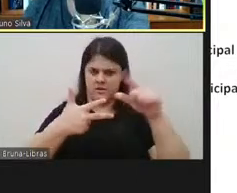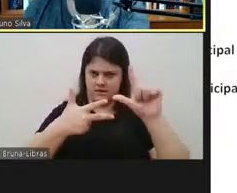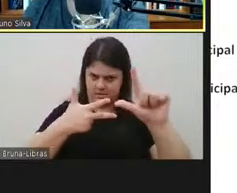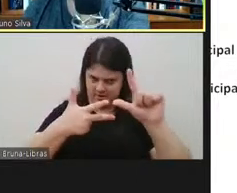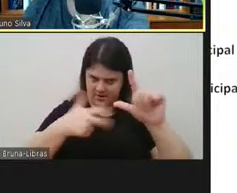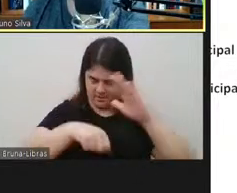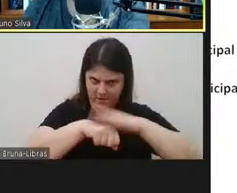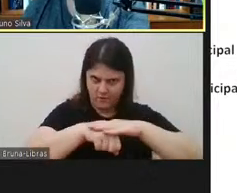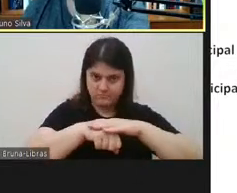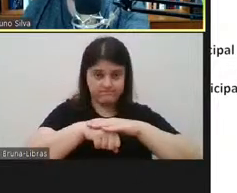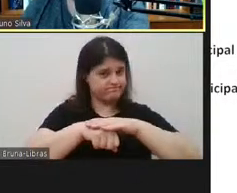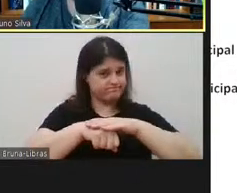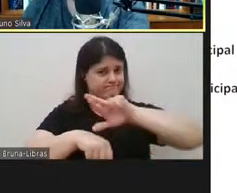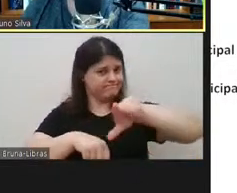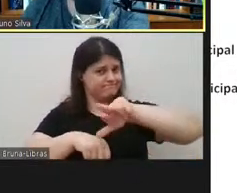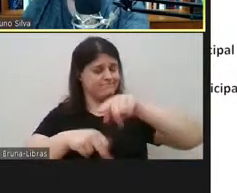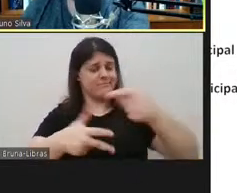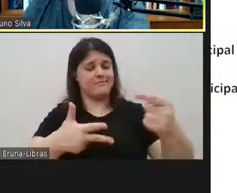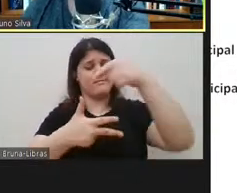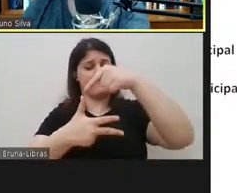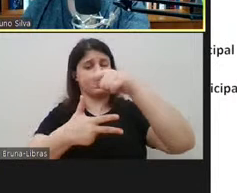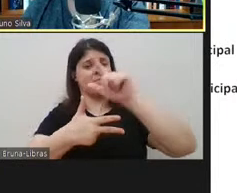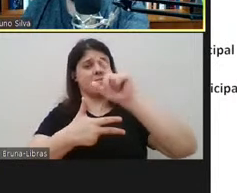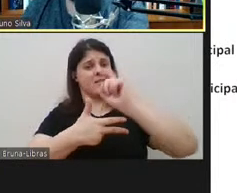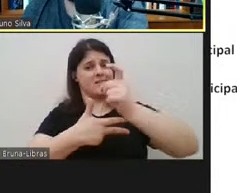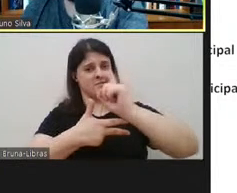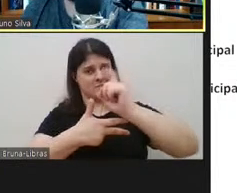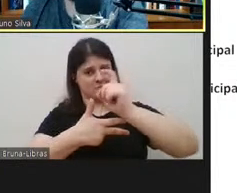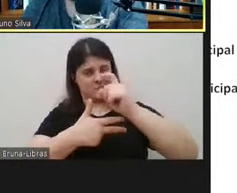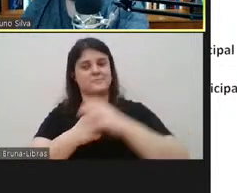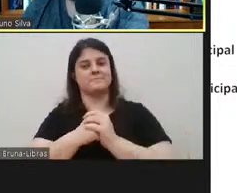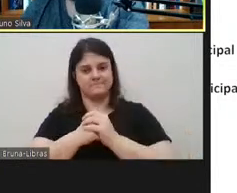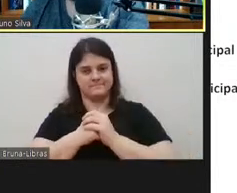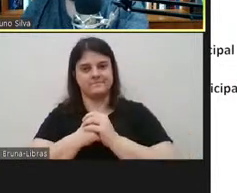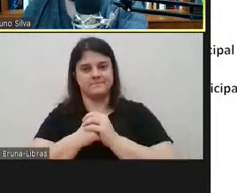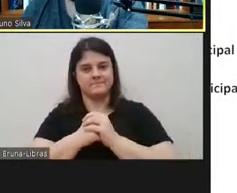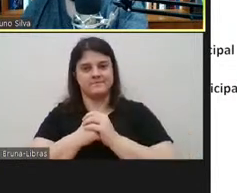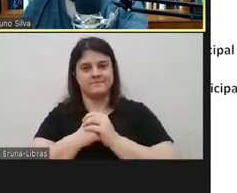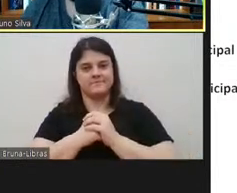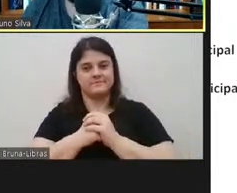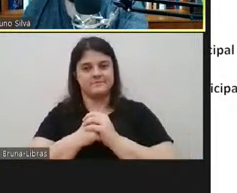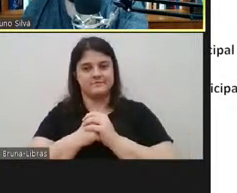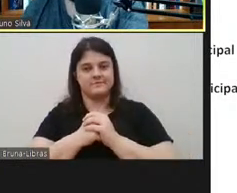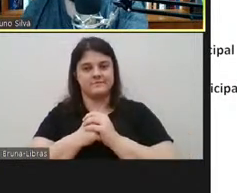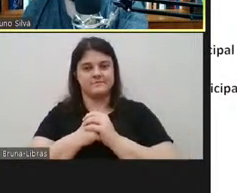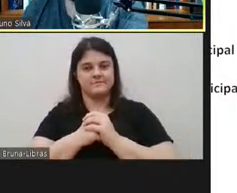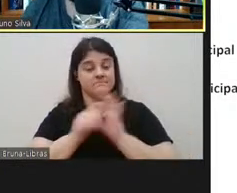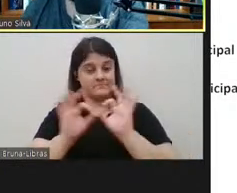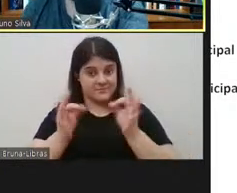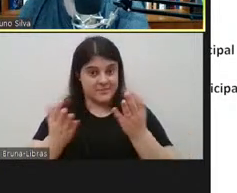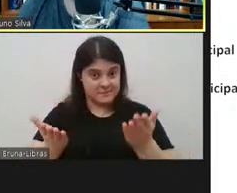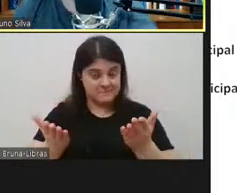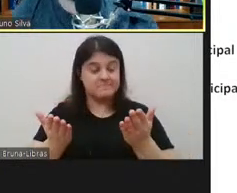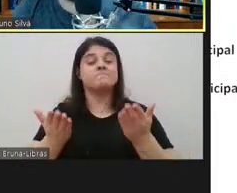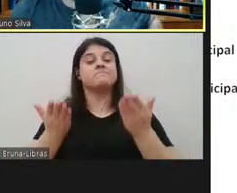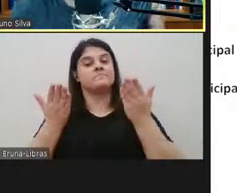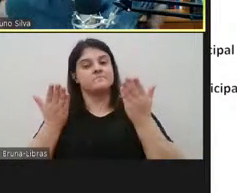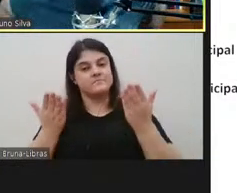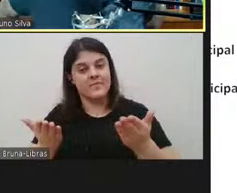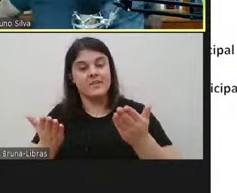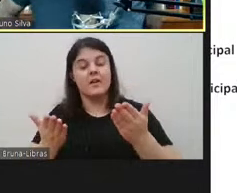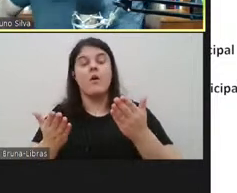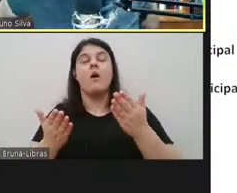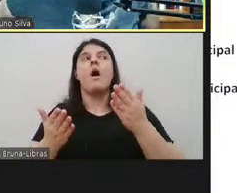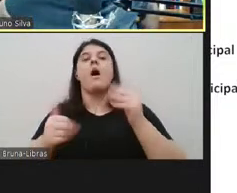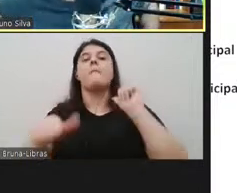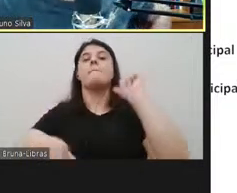legislativo mais é o poder o Executivo o Sepe então isso já